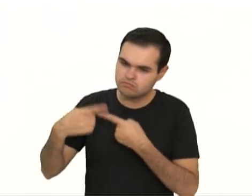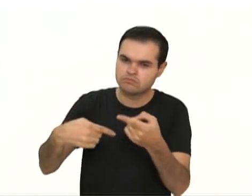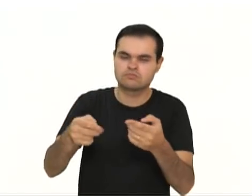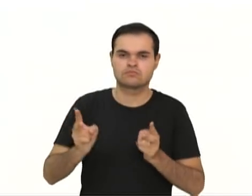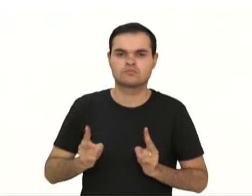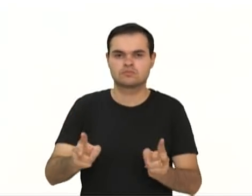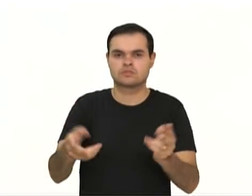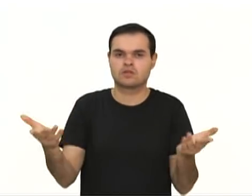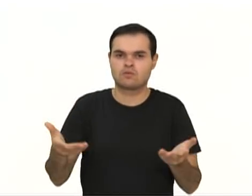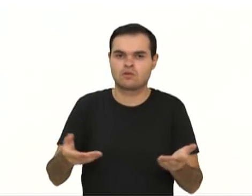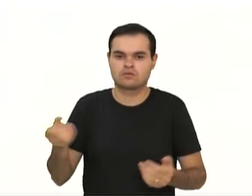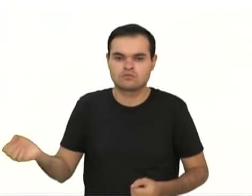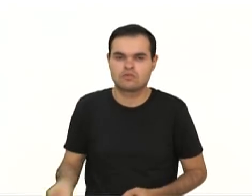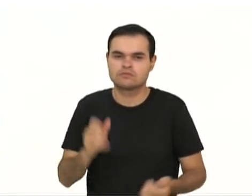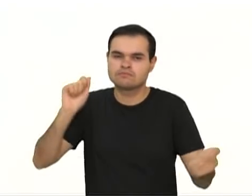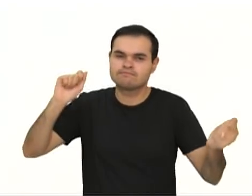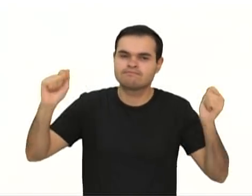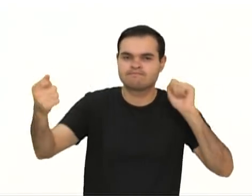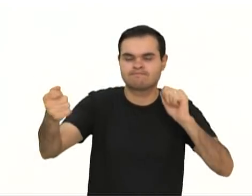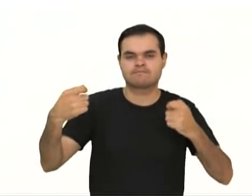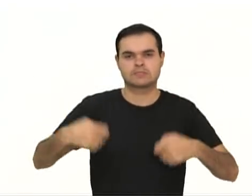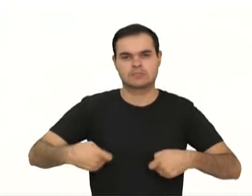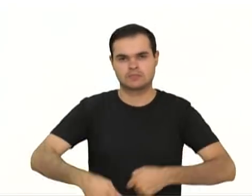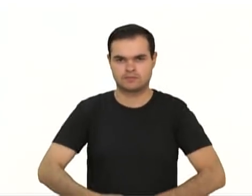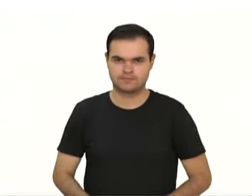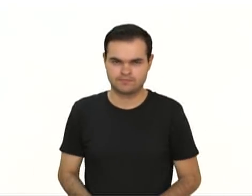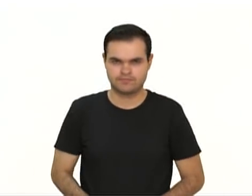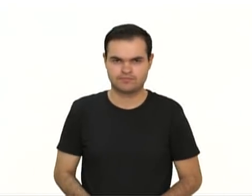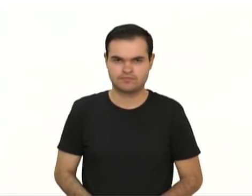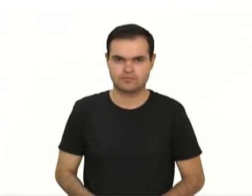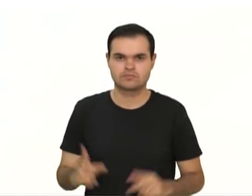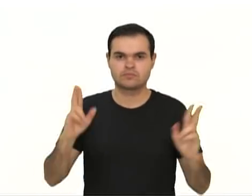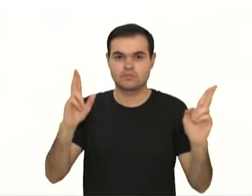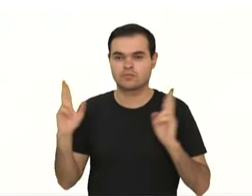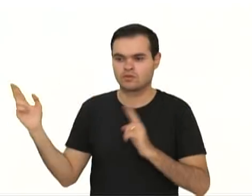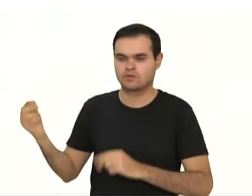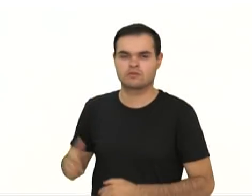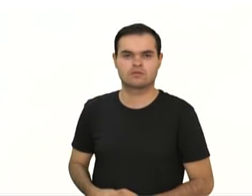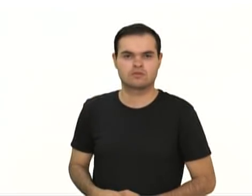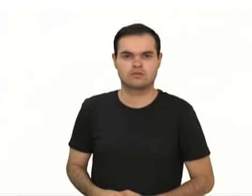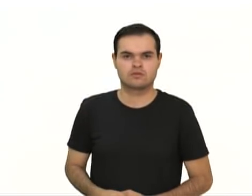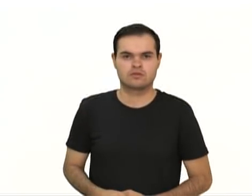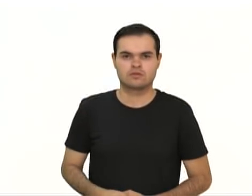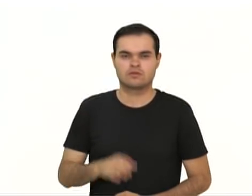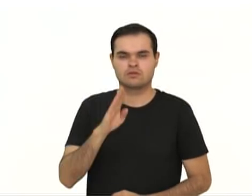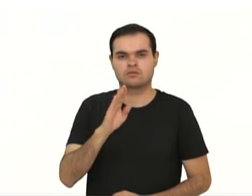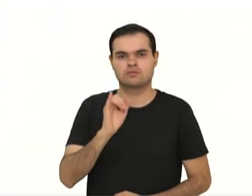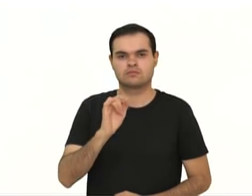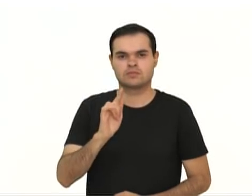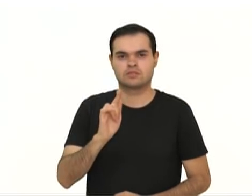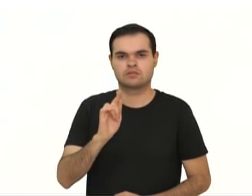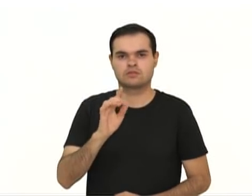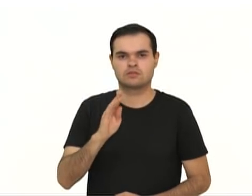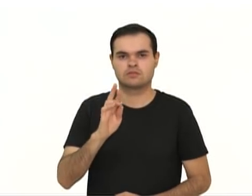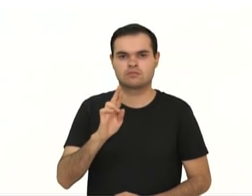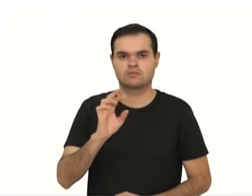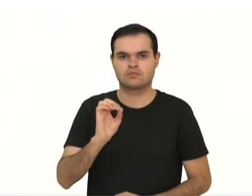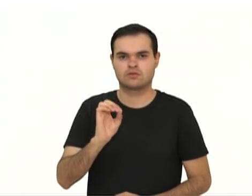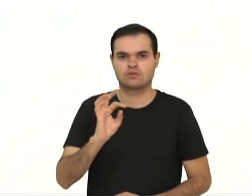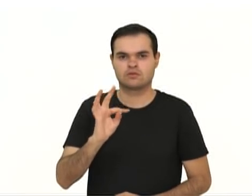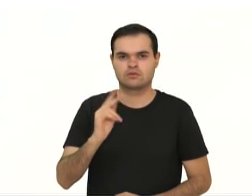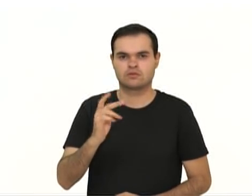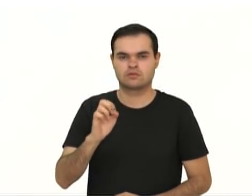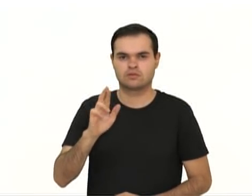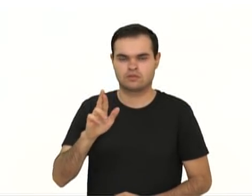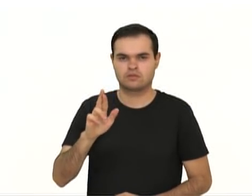pública. Fragmento novo. Não é preciso habitar a casa do Big Brother para ter a vida